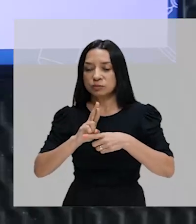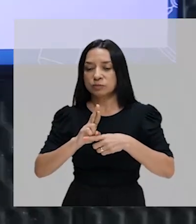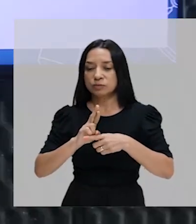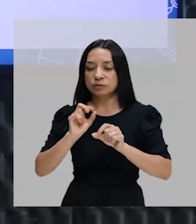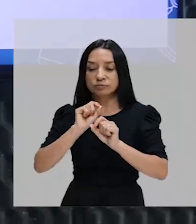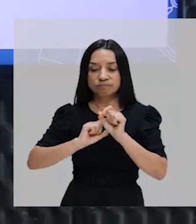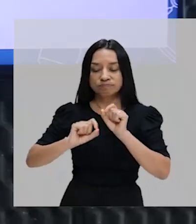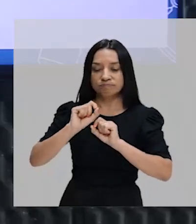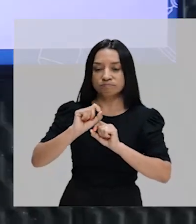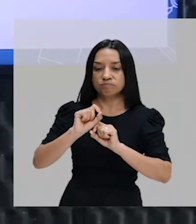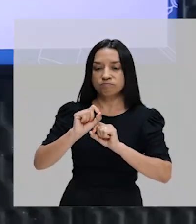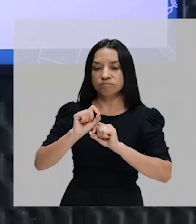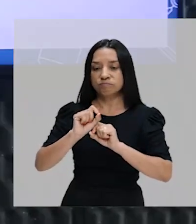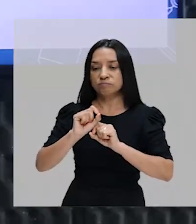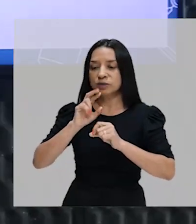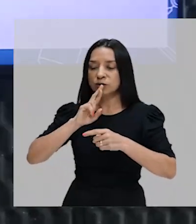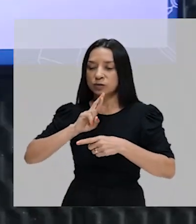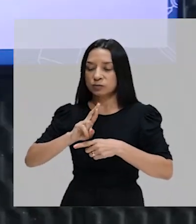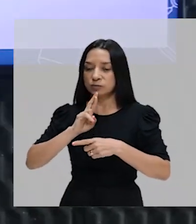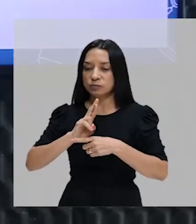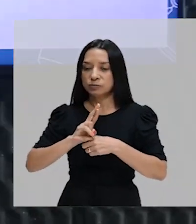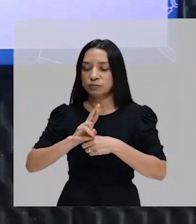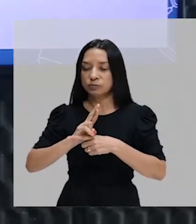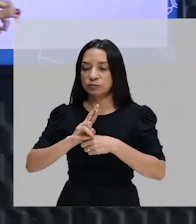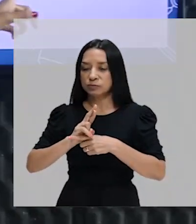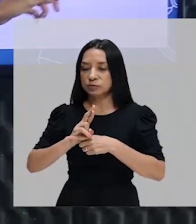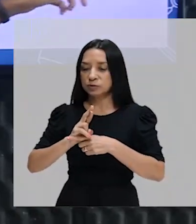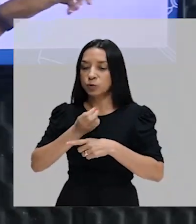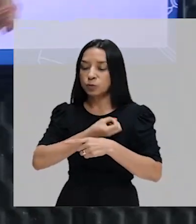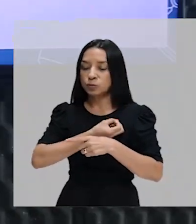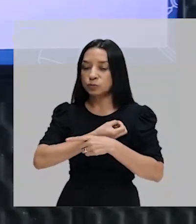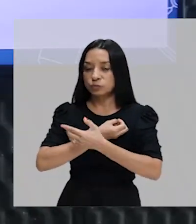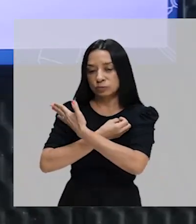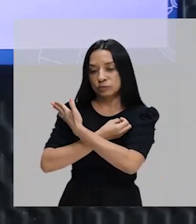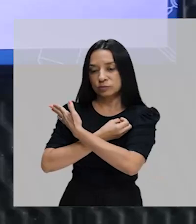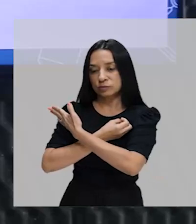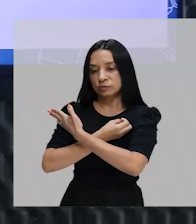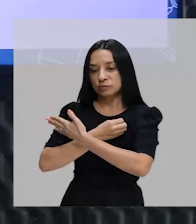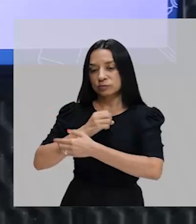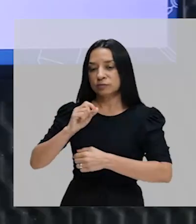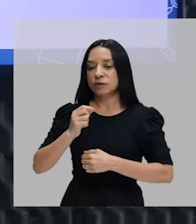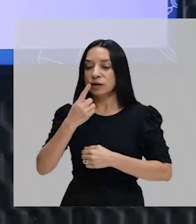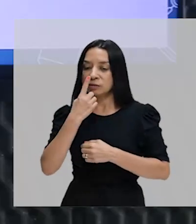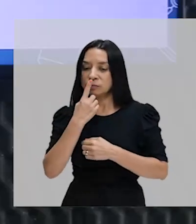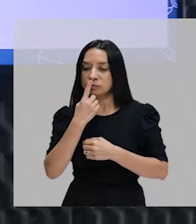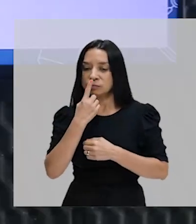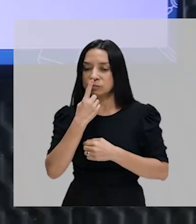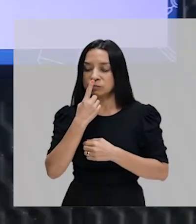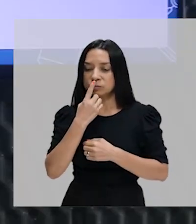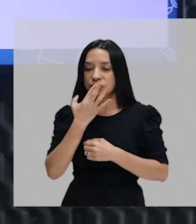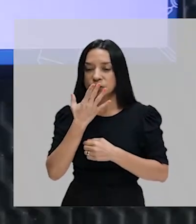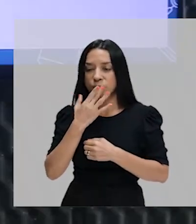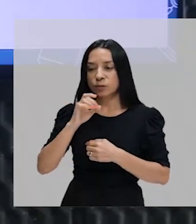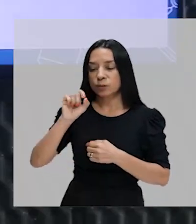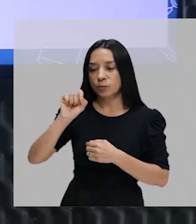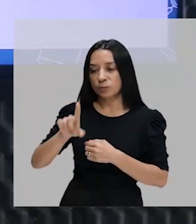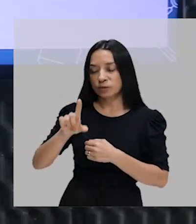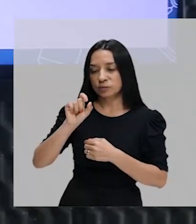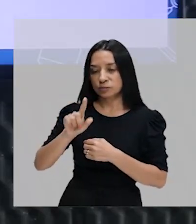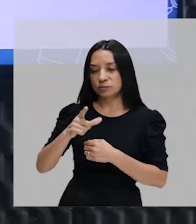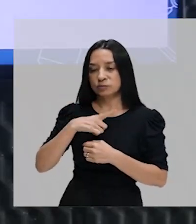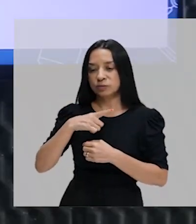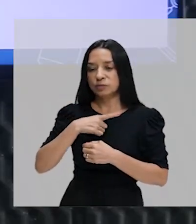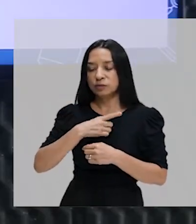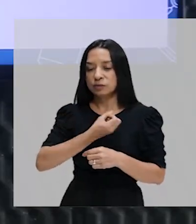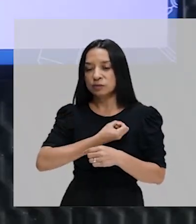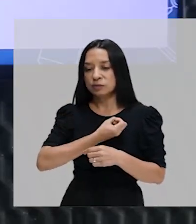no caso, esse resultado, esses números aqui, ó, com destaque em outra cor, eles têm, né, um